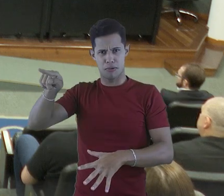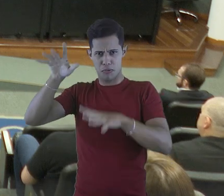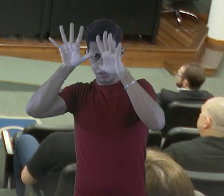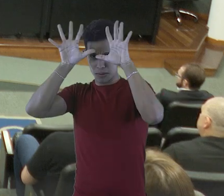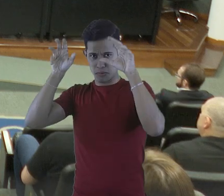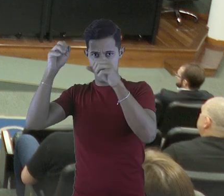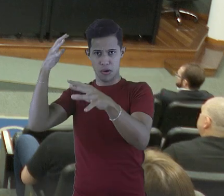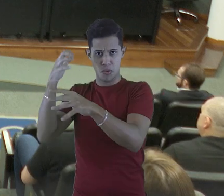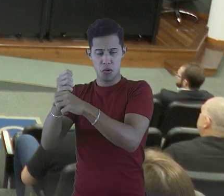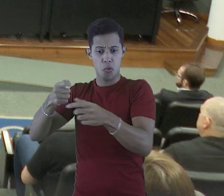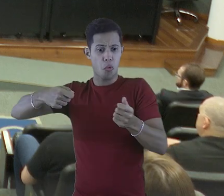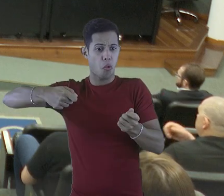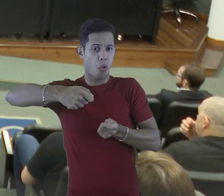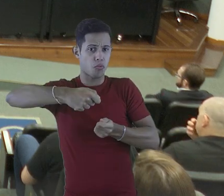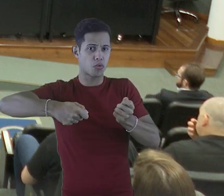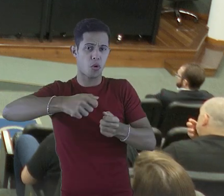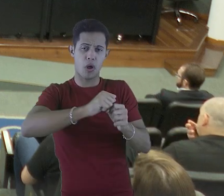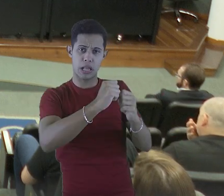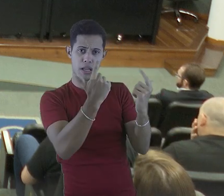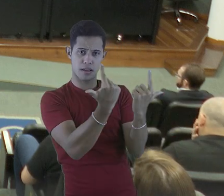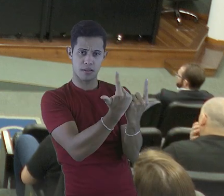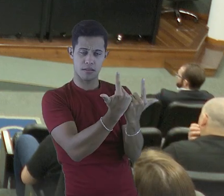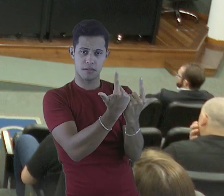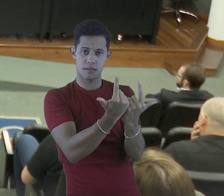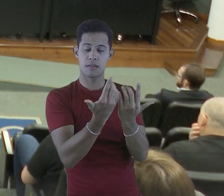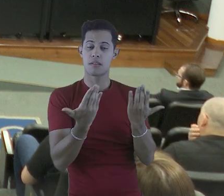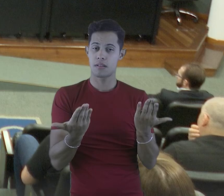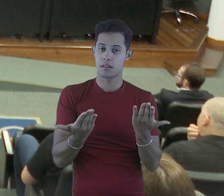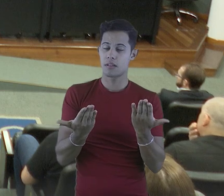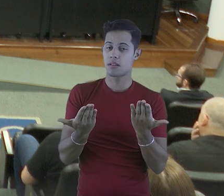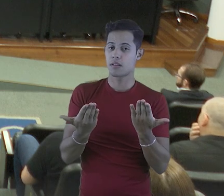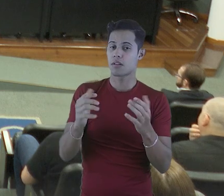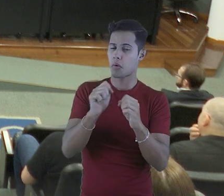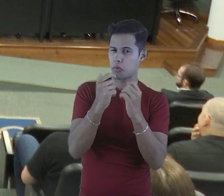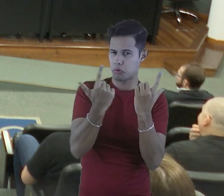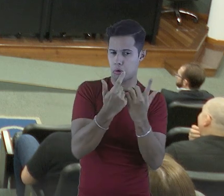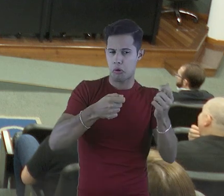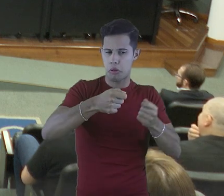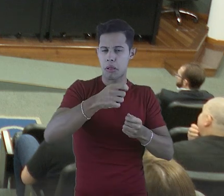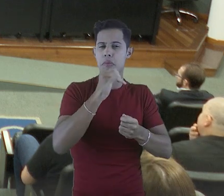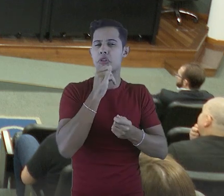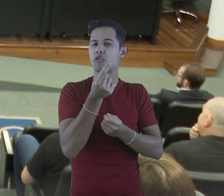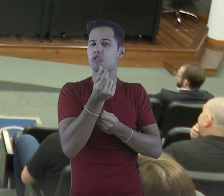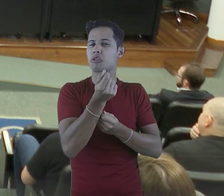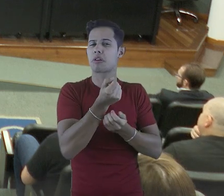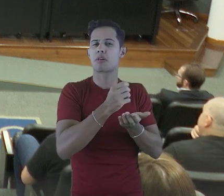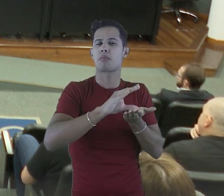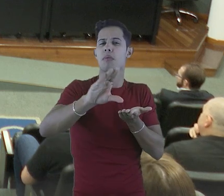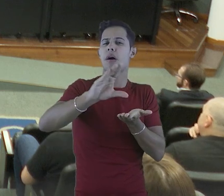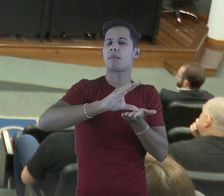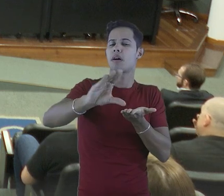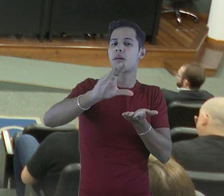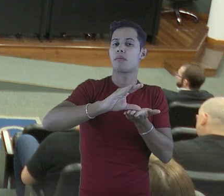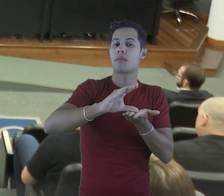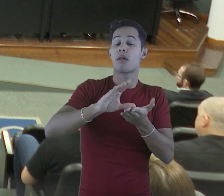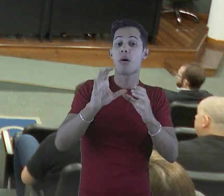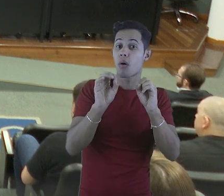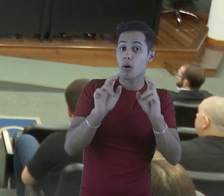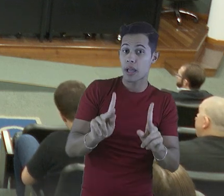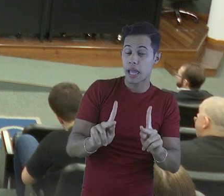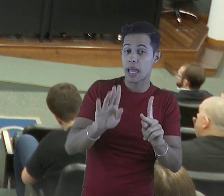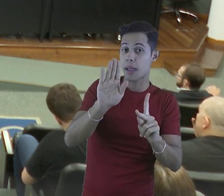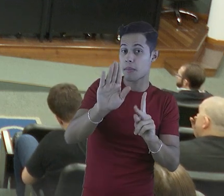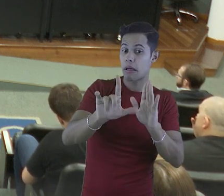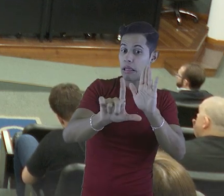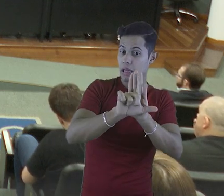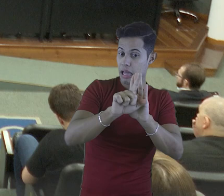não mas o tribunal de contas controla a assembleia de alguma forma né os gastos e etc